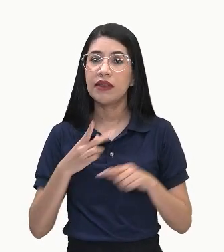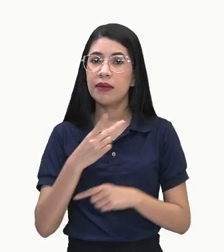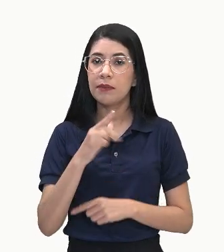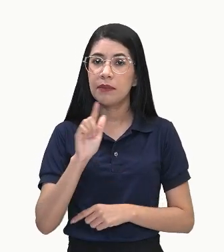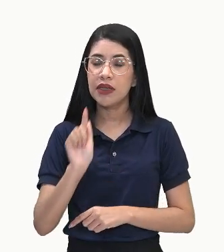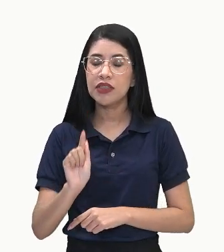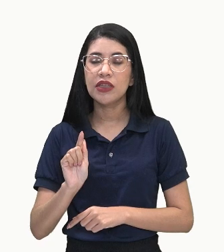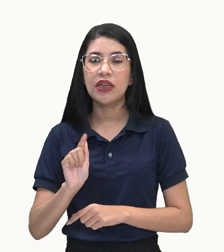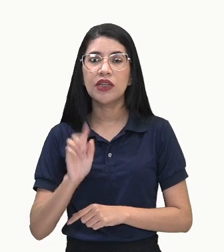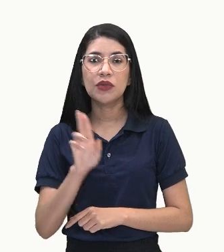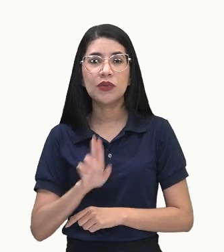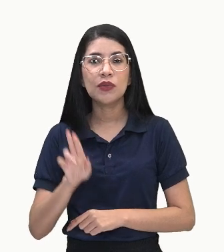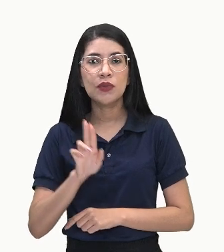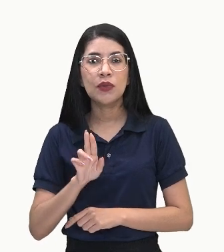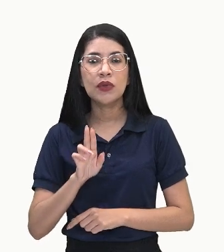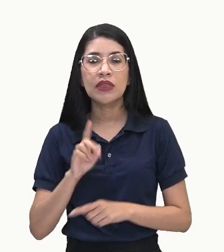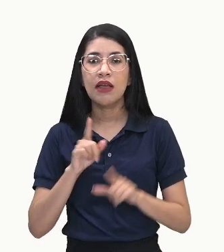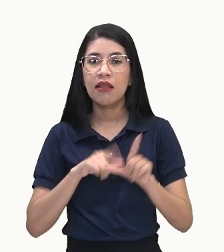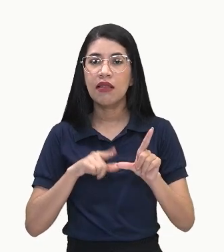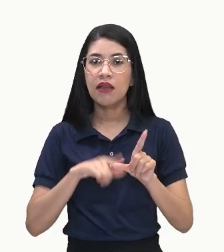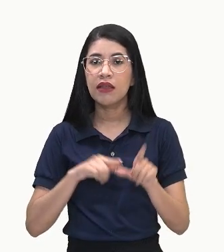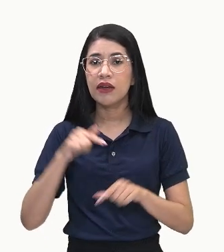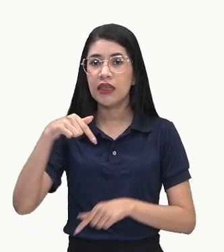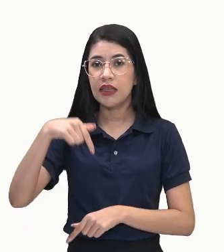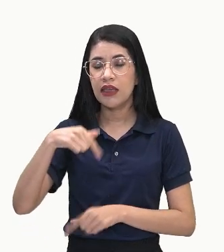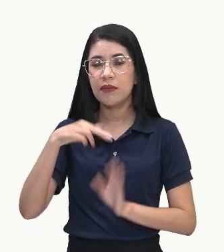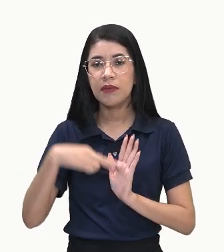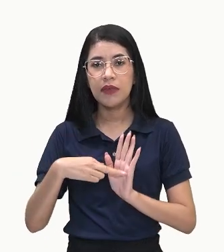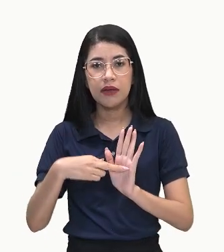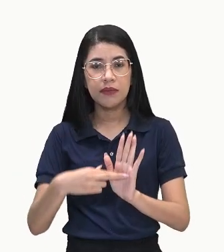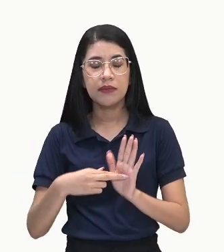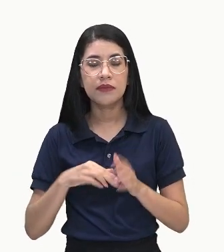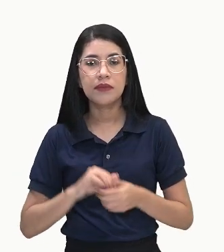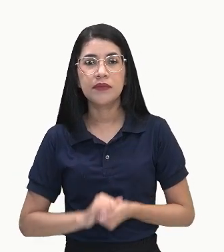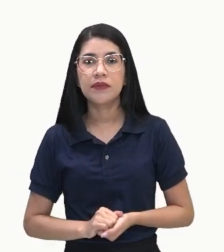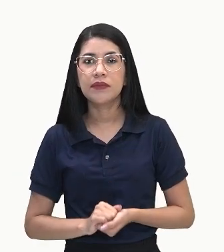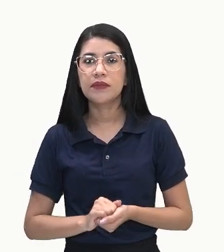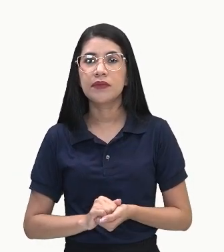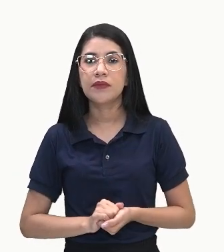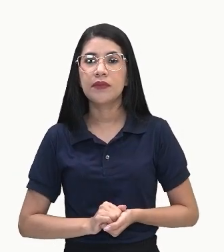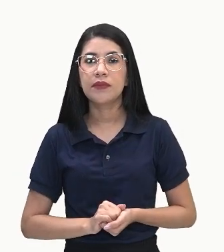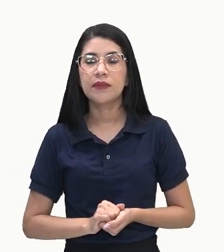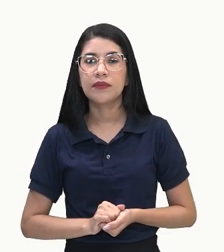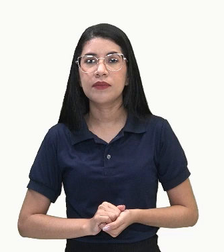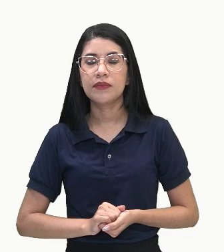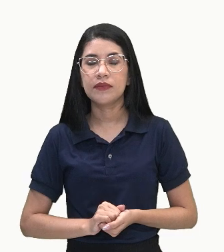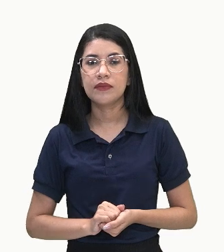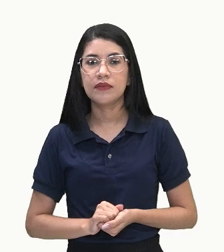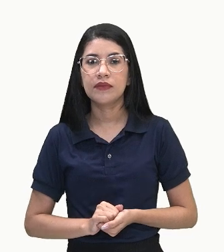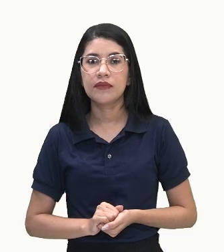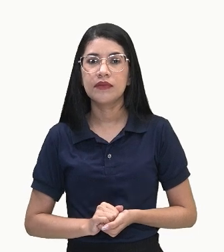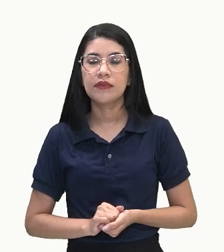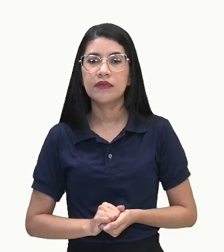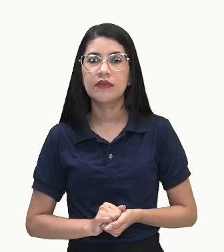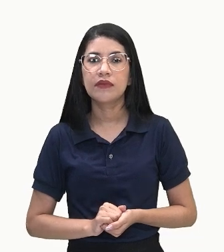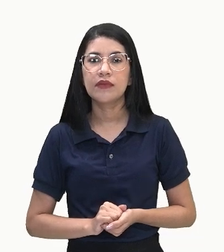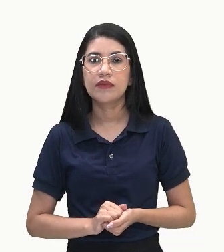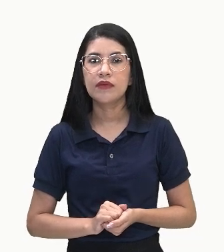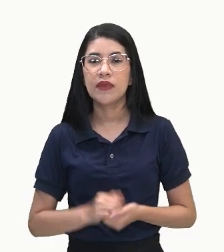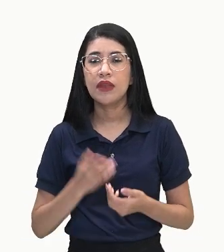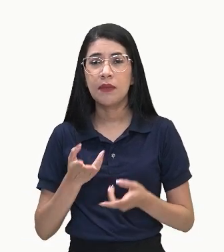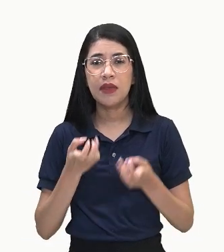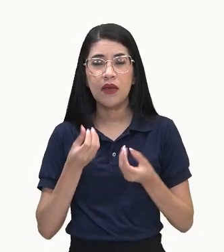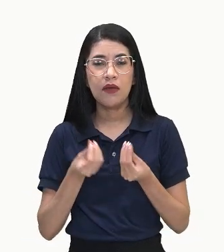com a letrinha Q, tá bom? É a letrinha Q que representa a razão. Olha como é tranquila a